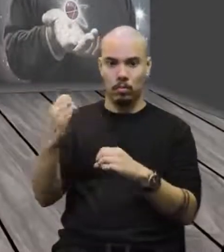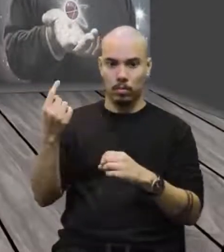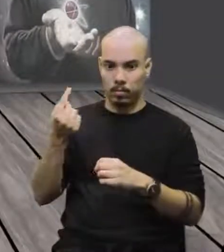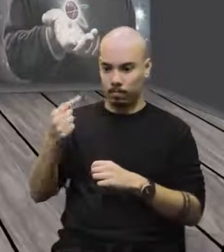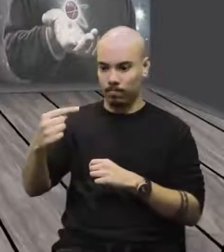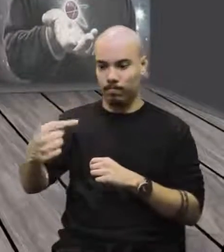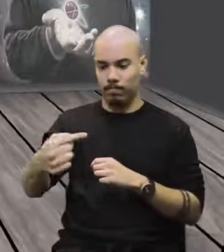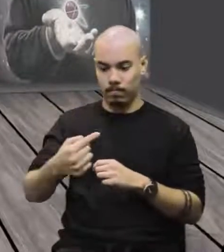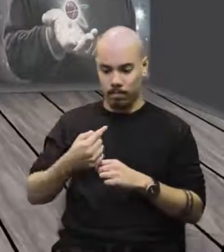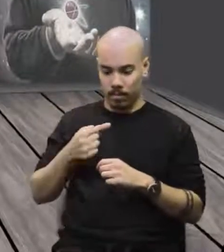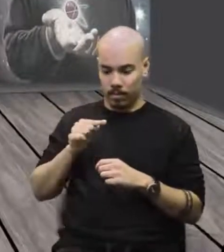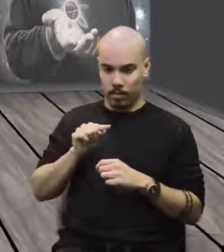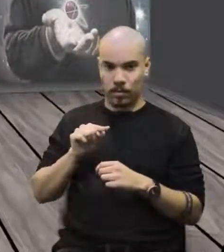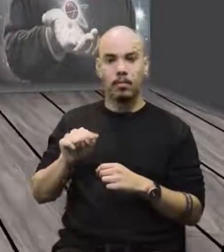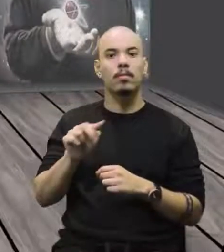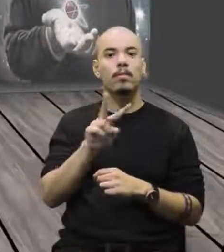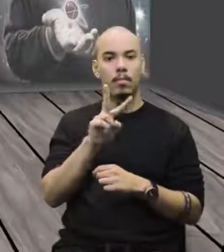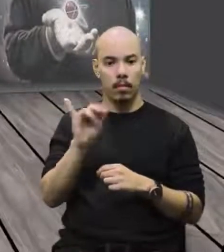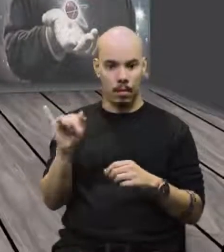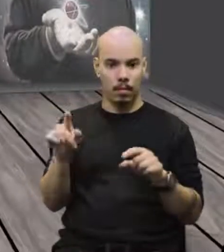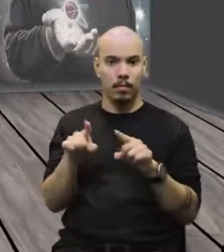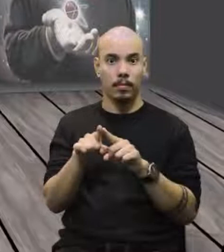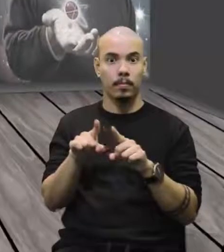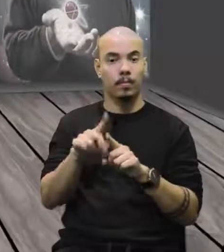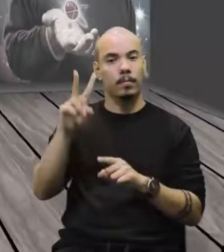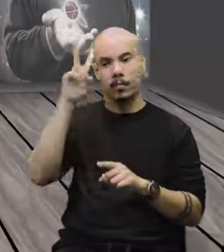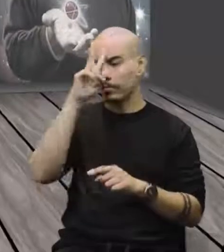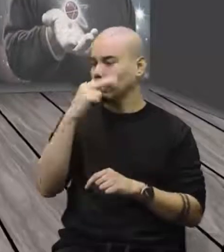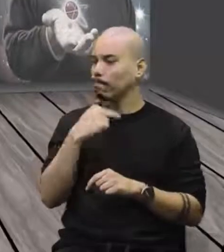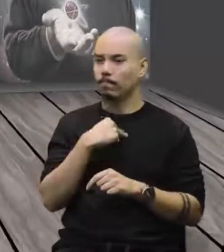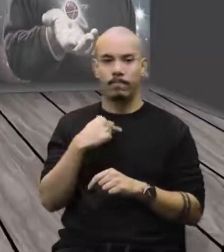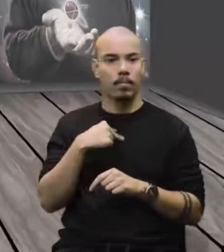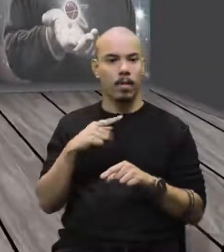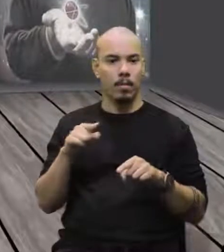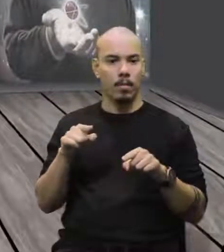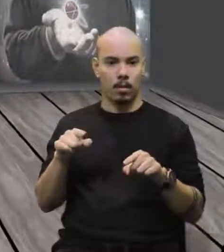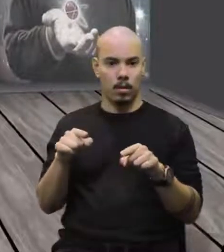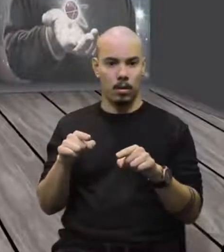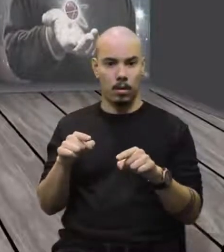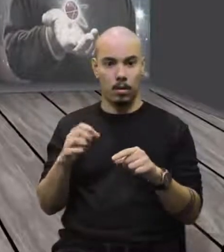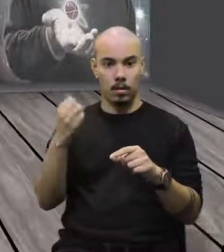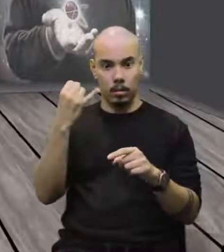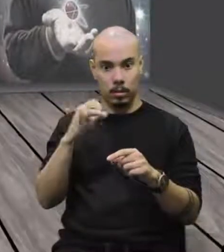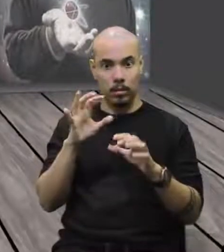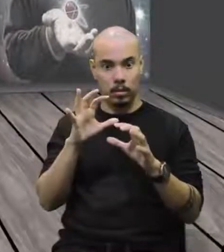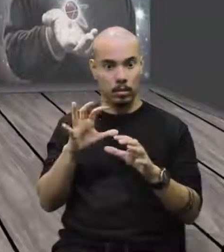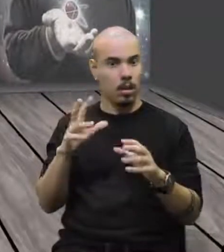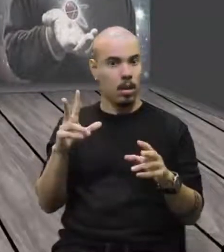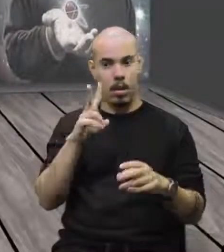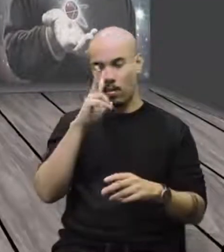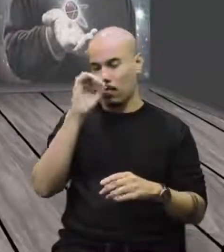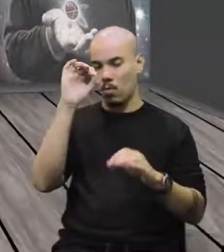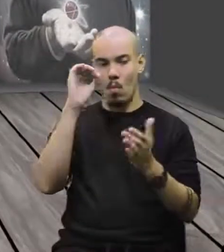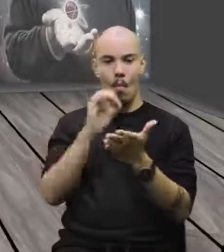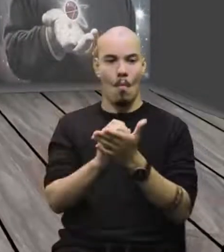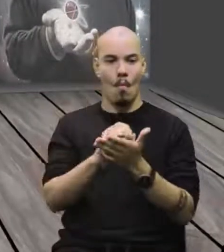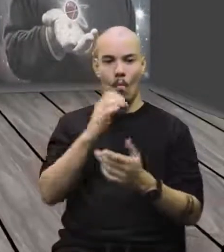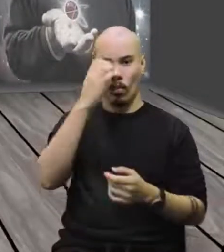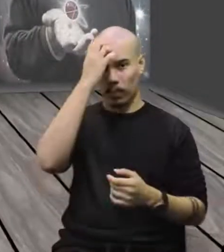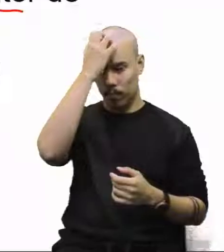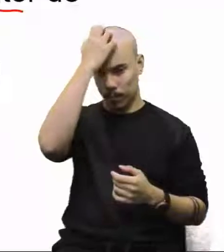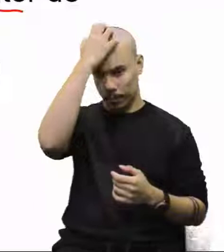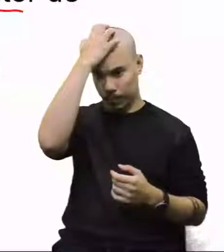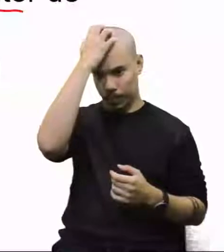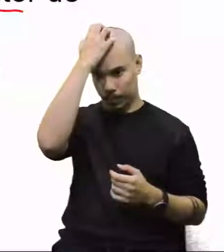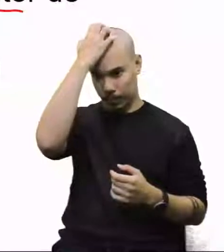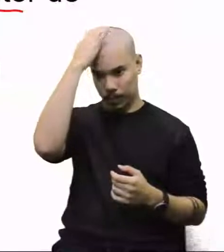magnético, também vai sofrer a interação. Lembrando que não pode ser paralelo, né? Tem que ser perpendicular. Se for paralelo, a força magnética é zero. Isso. Vamos lá, continuando?